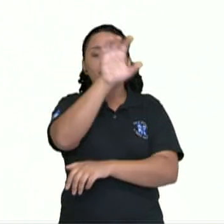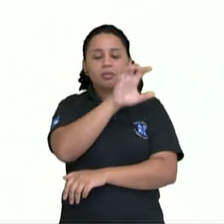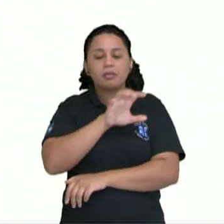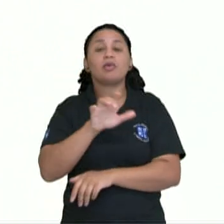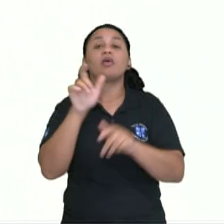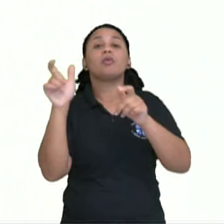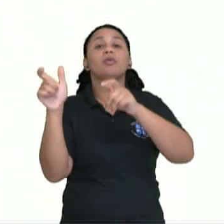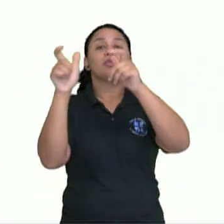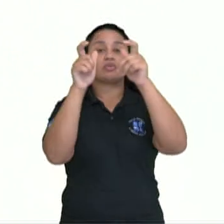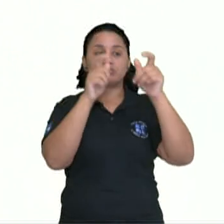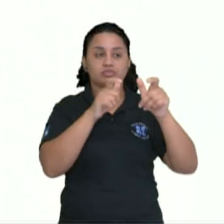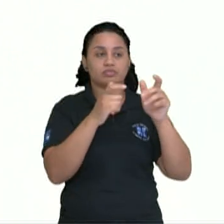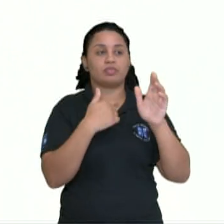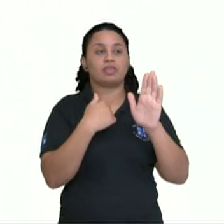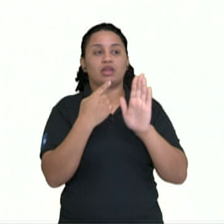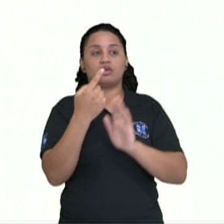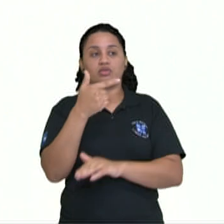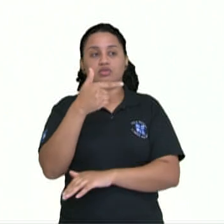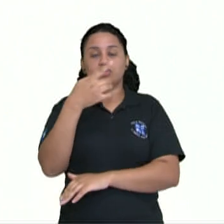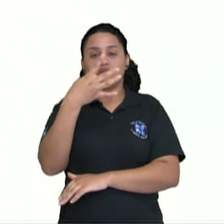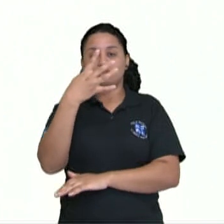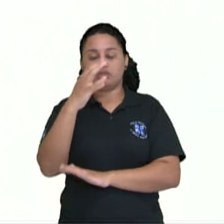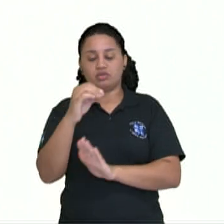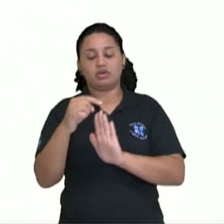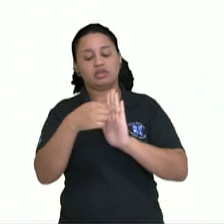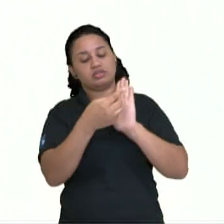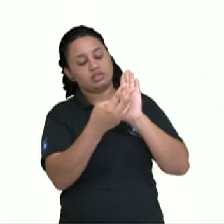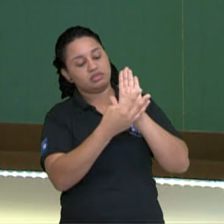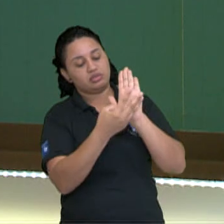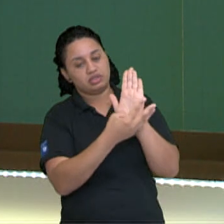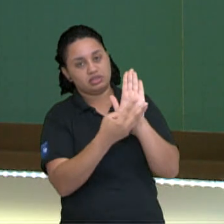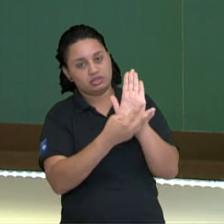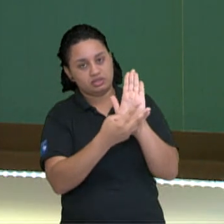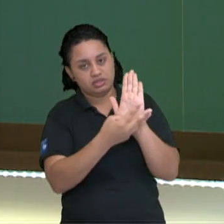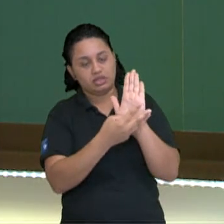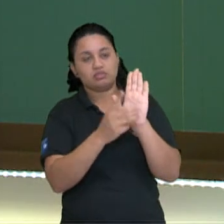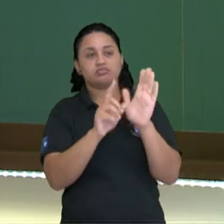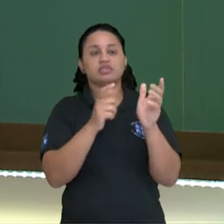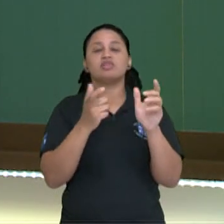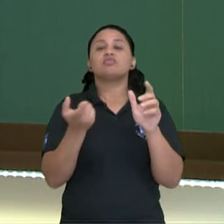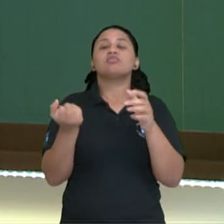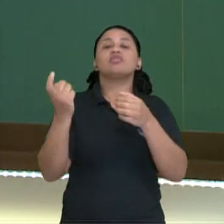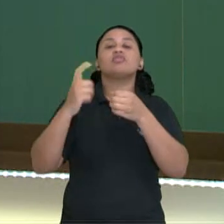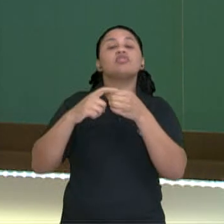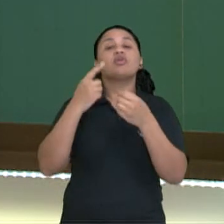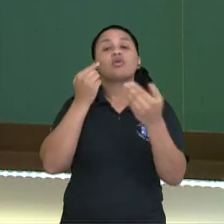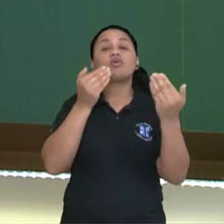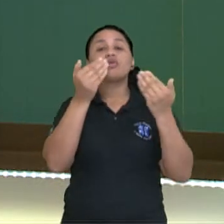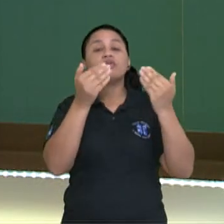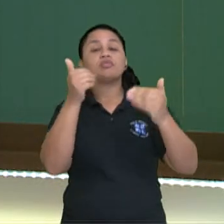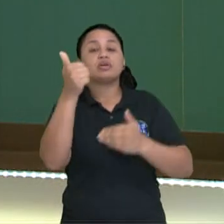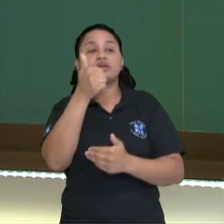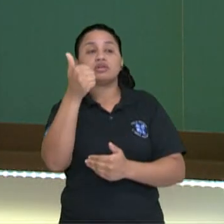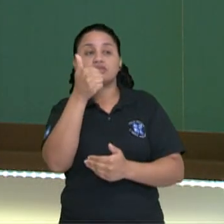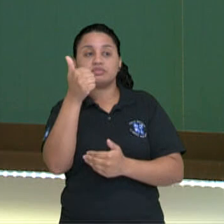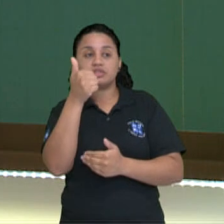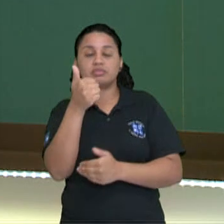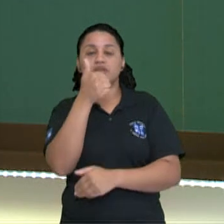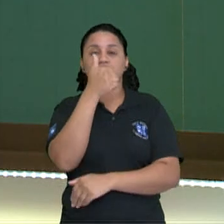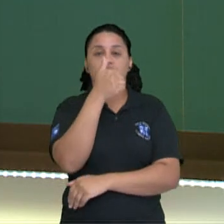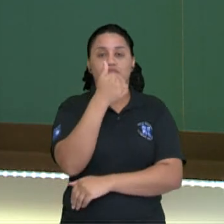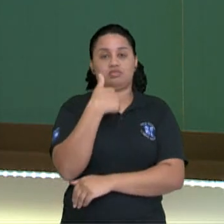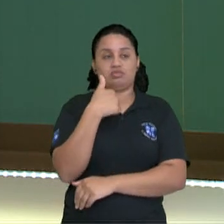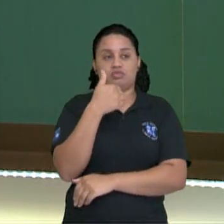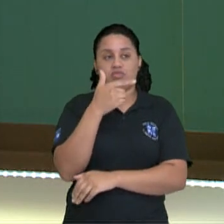tá, gente? Então, 240 está no terceiro quadrante. Redução do terceiro para o primeiro. Eu pego o